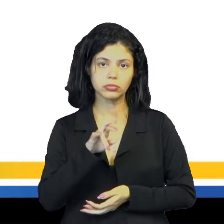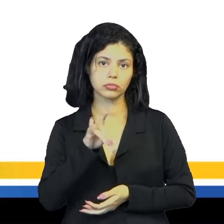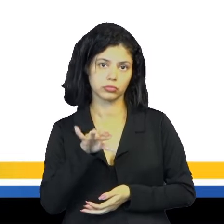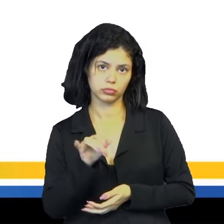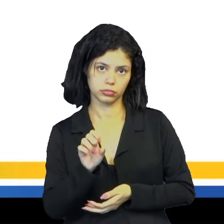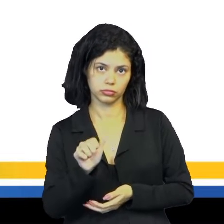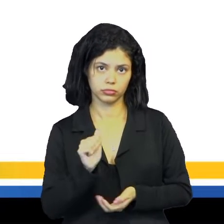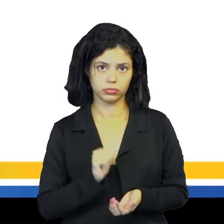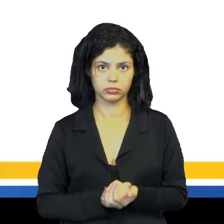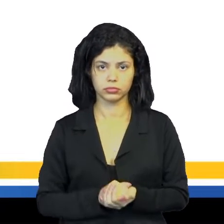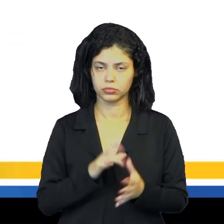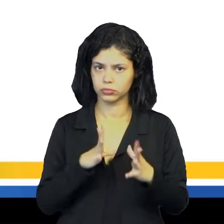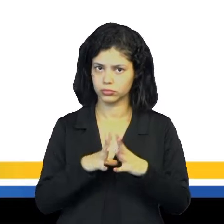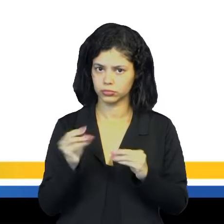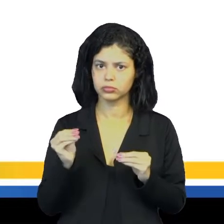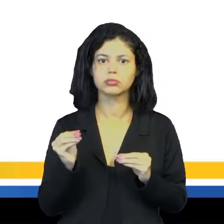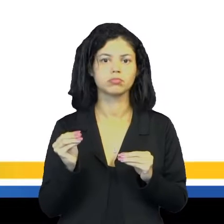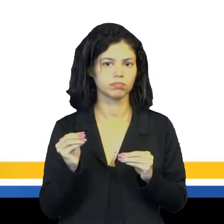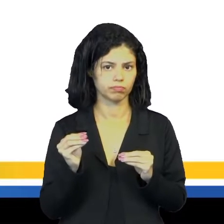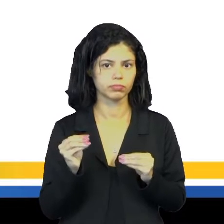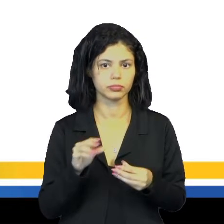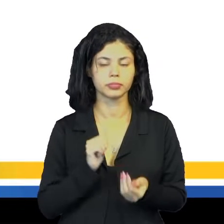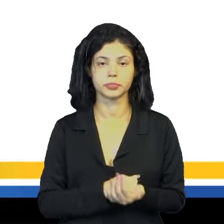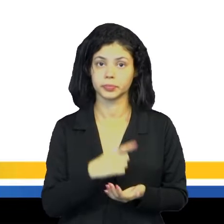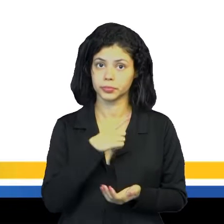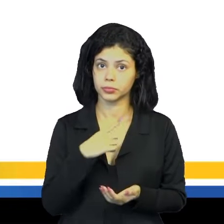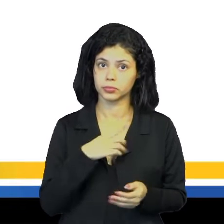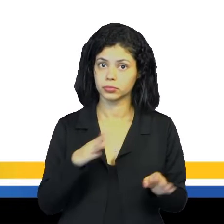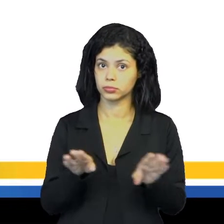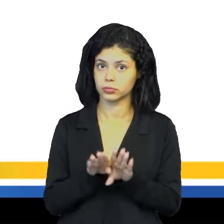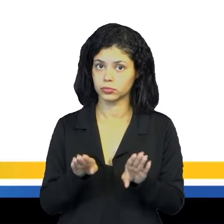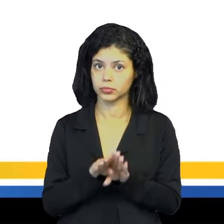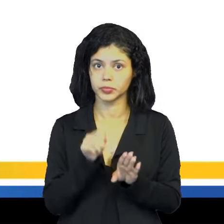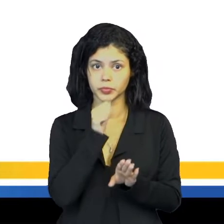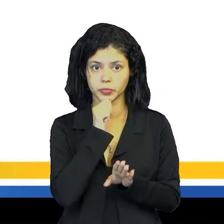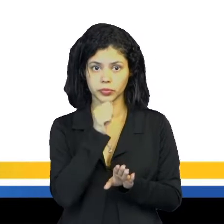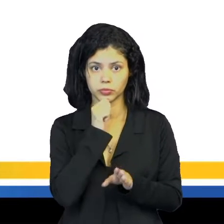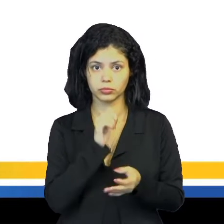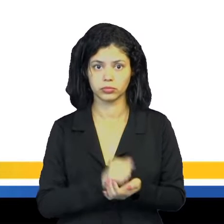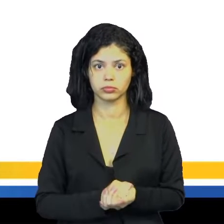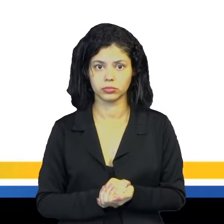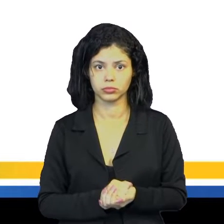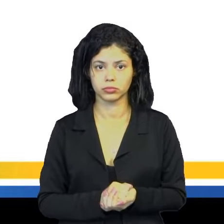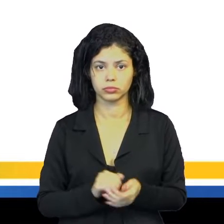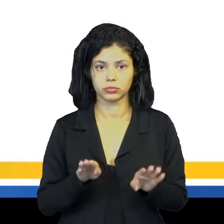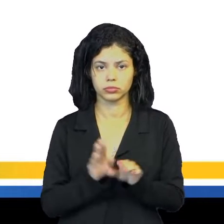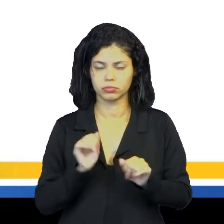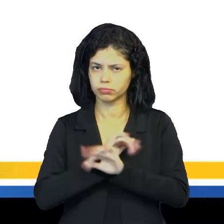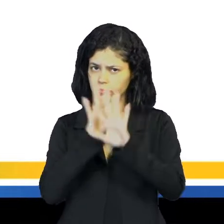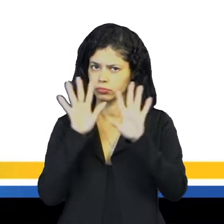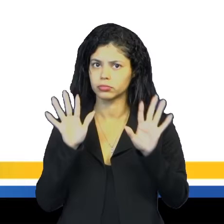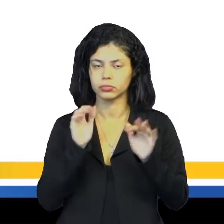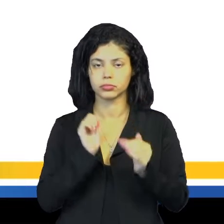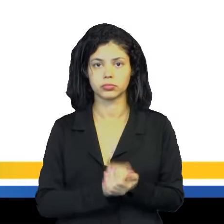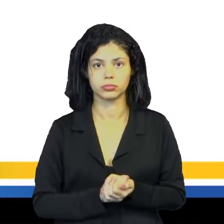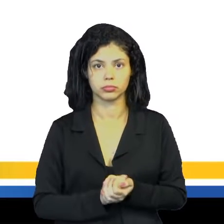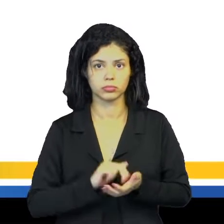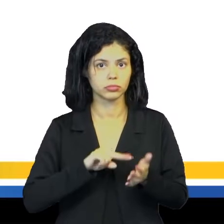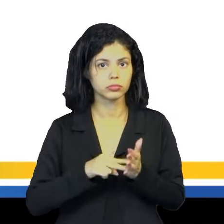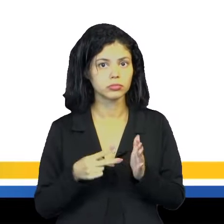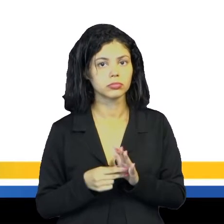da irracionalidade, desapareceria, né, e teríamos então uma humanidade esclarecida. Essa crença no